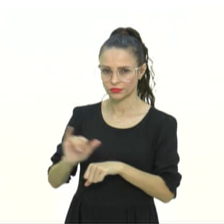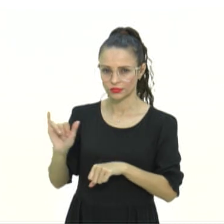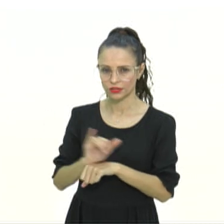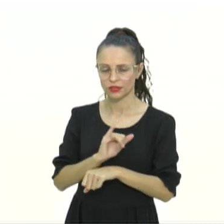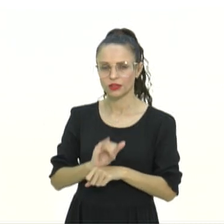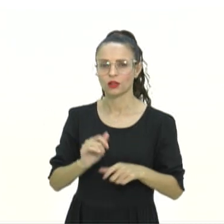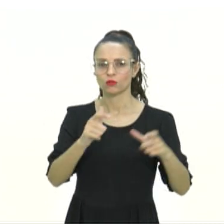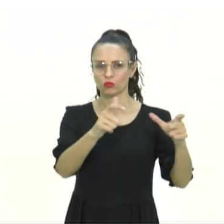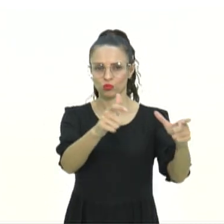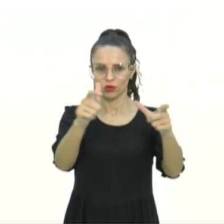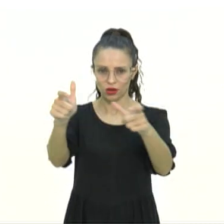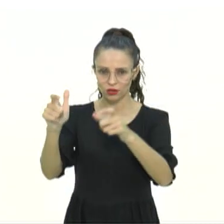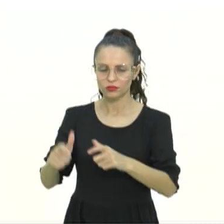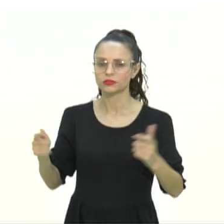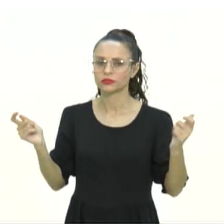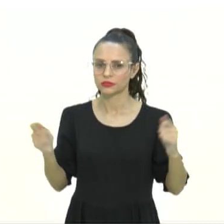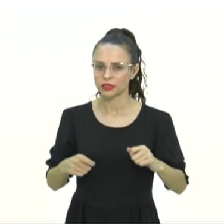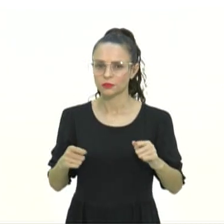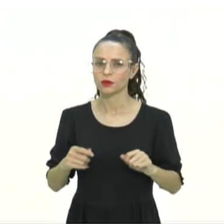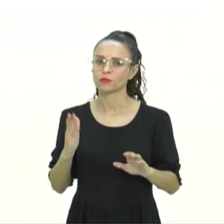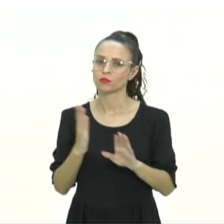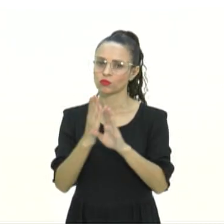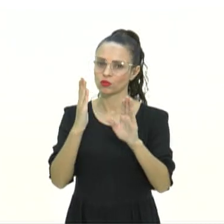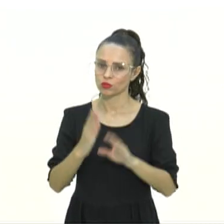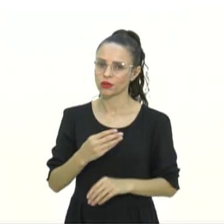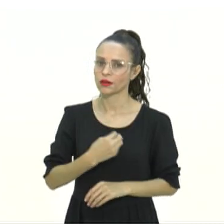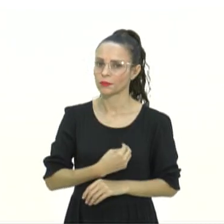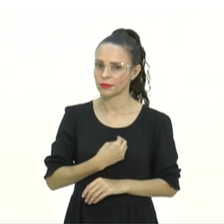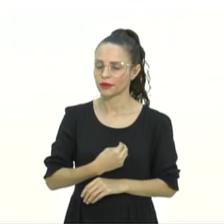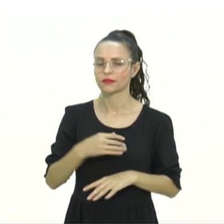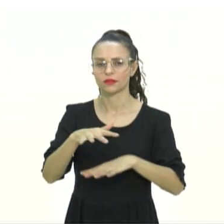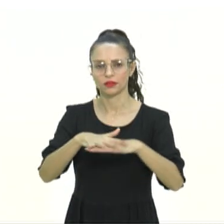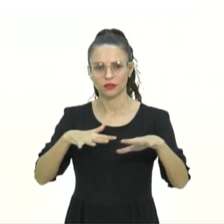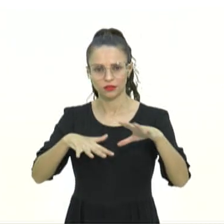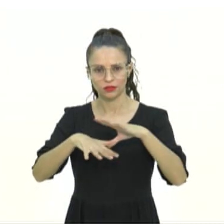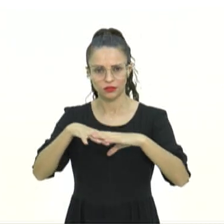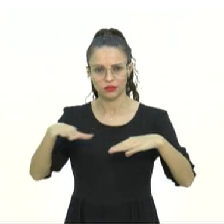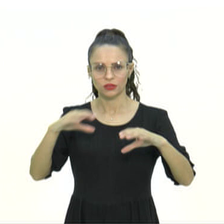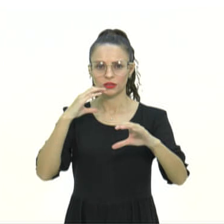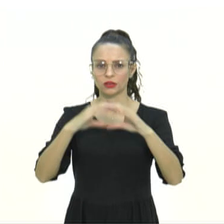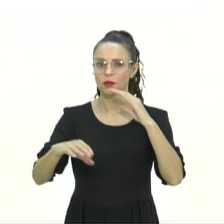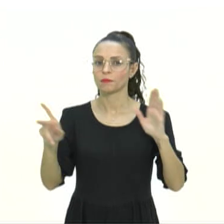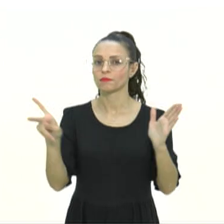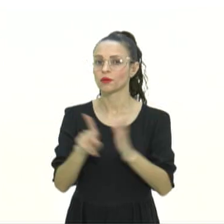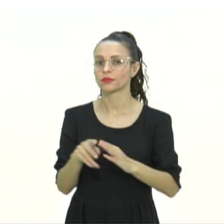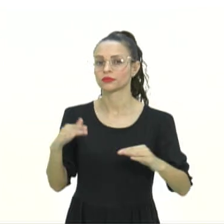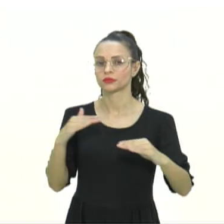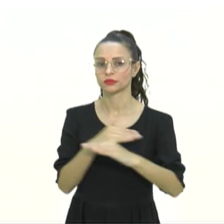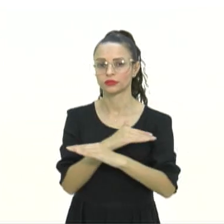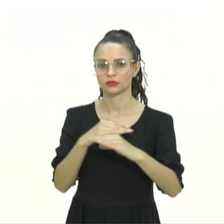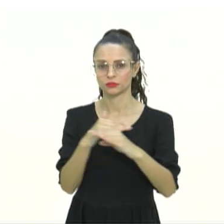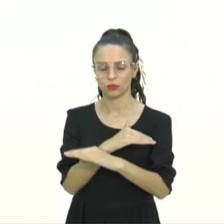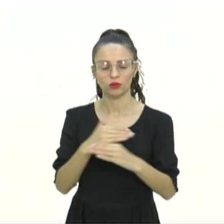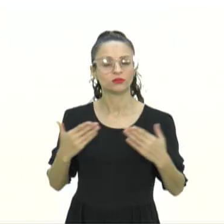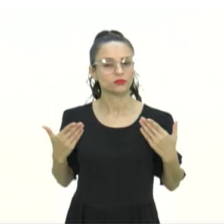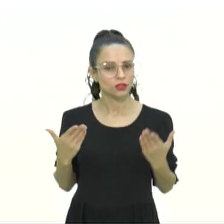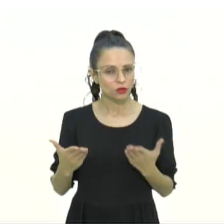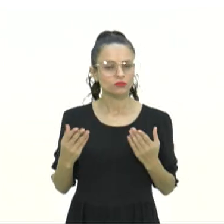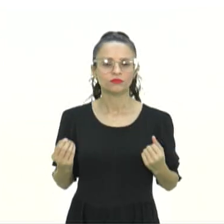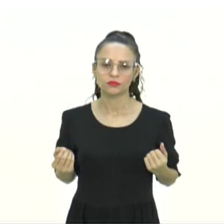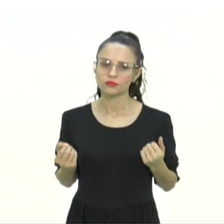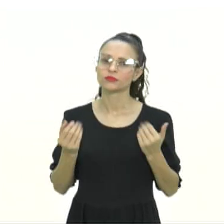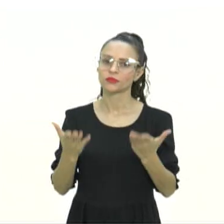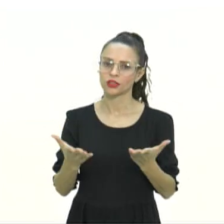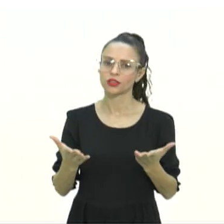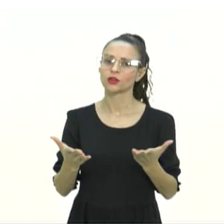os lugares, possibilitado pela presença de redes técnicas de transporte, que por sua vez viabilizaram